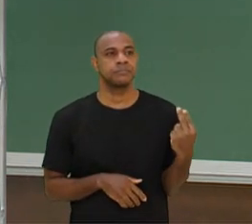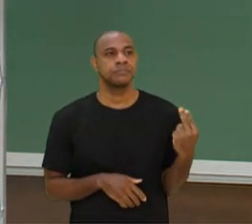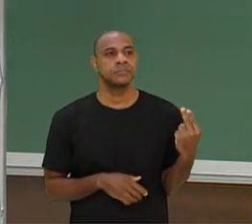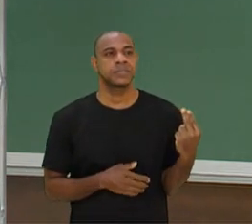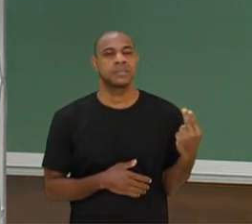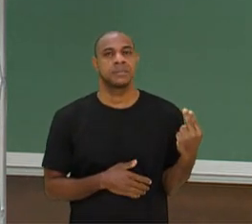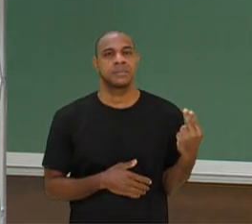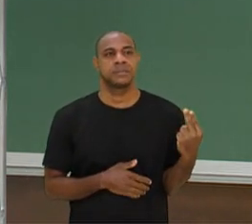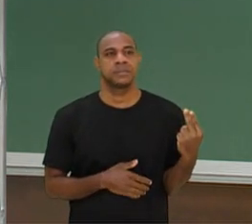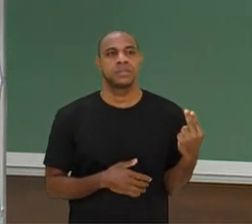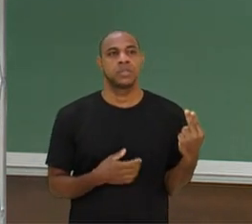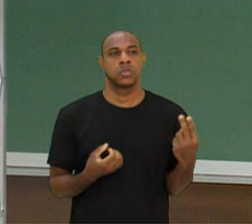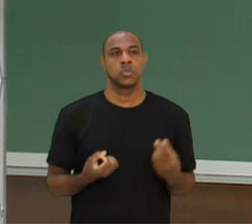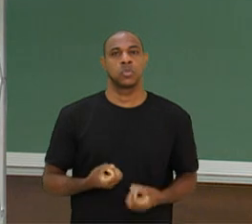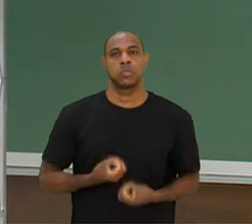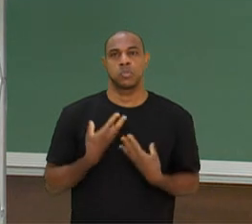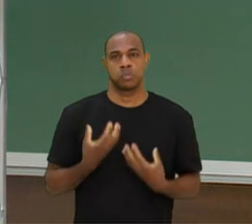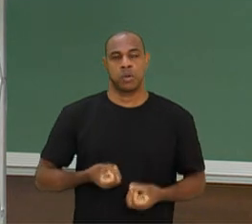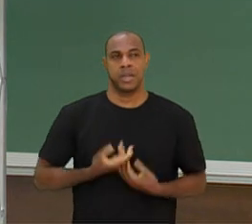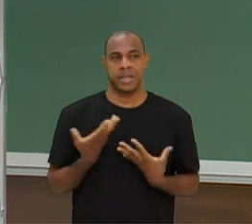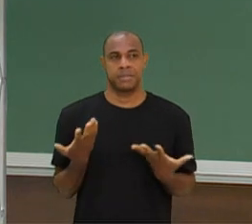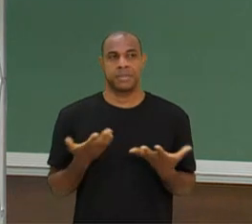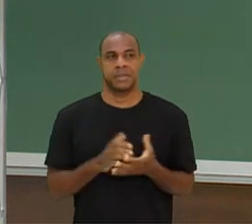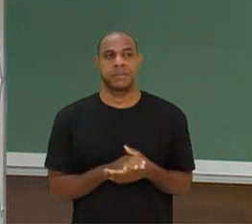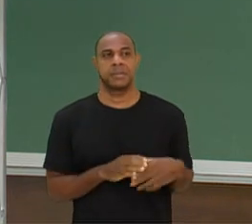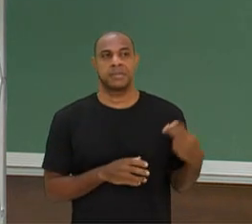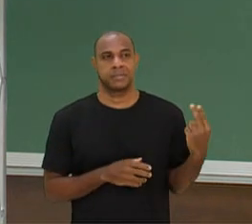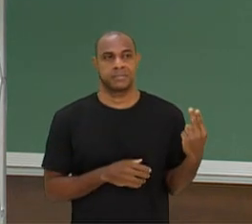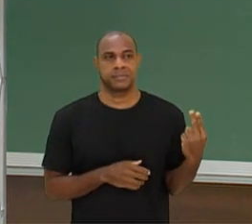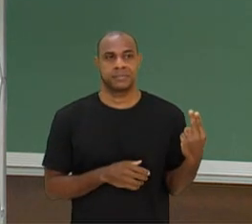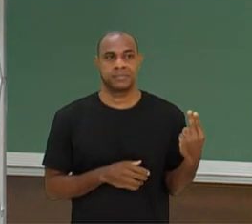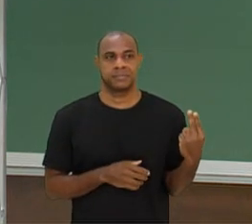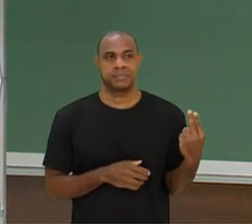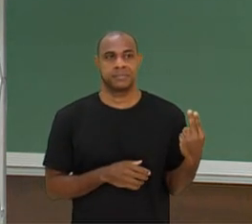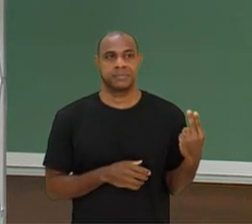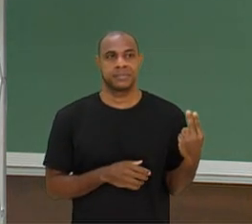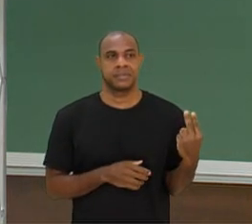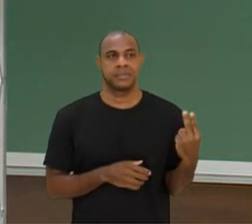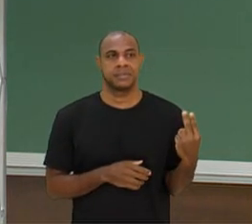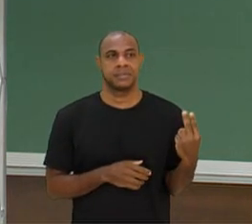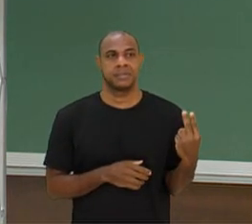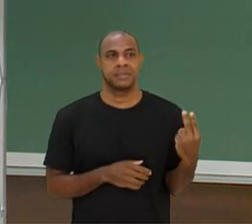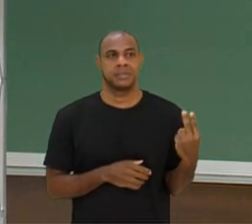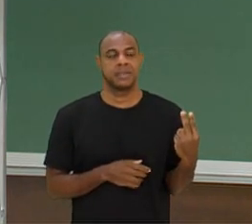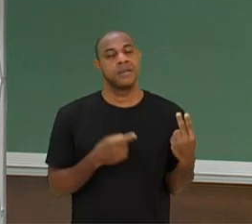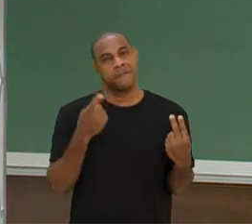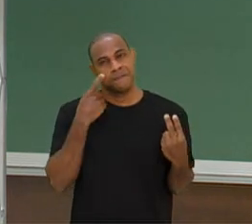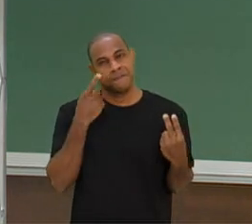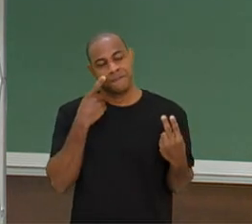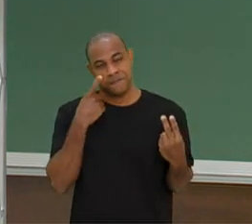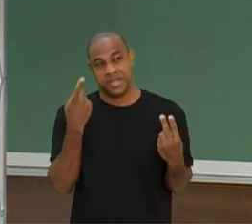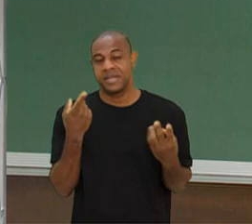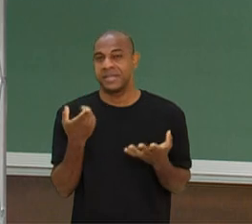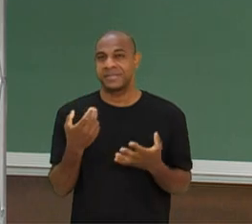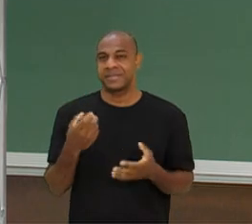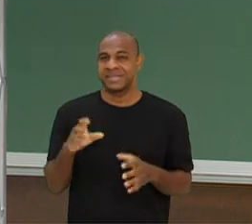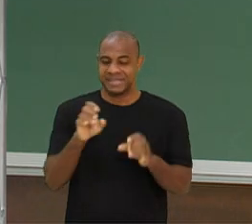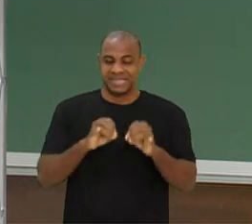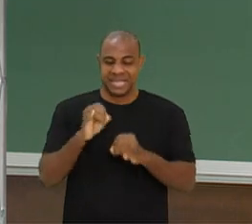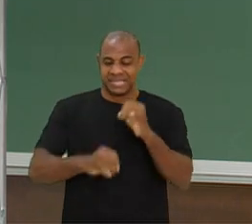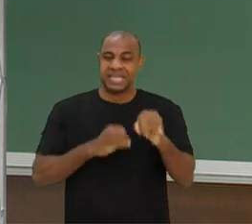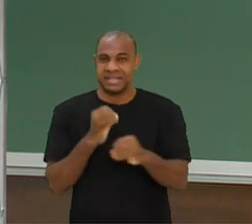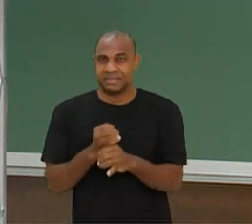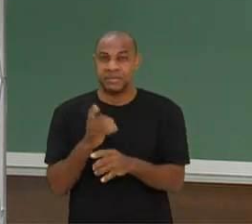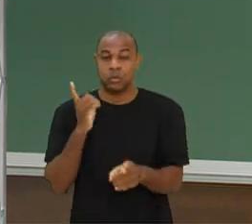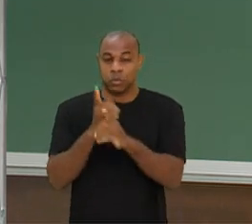English B, no poema de título, né, Theme for English B, que peço, deem uma olhada na internet, encontrem esse poema, vocês vão ver que ele